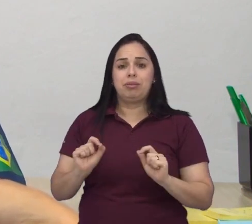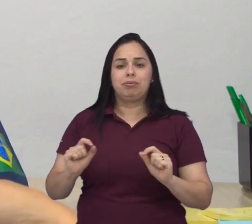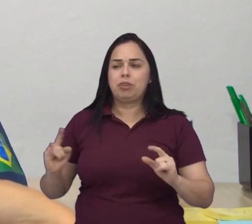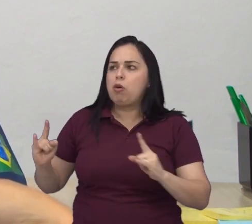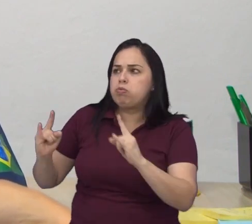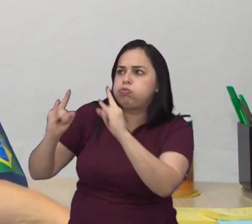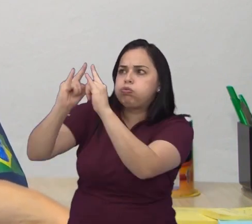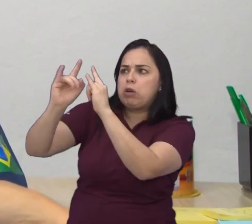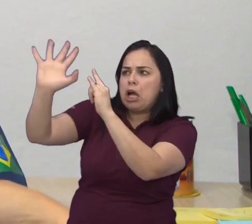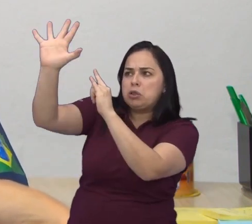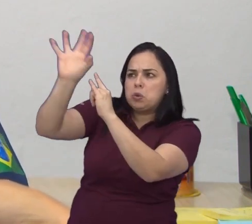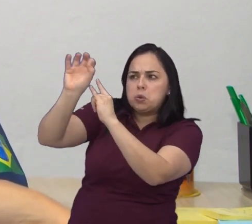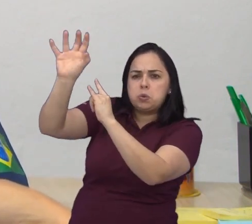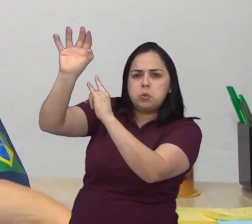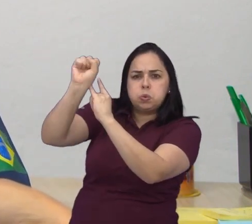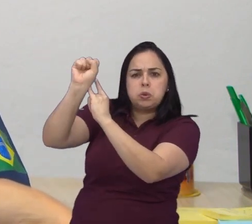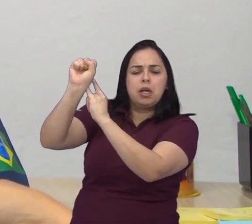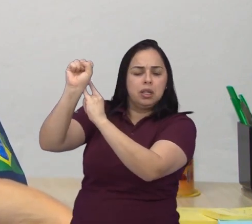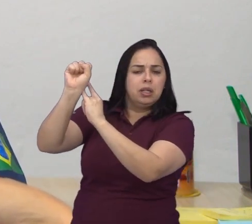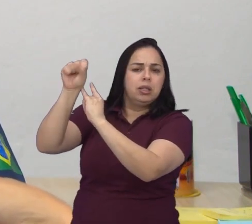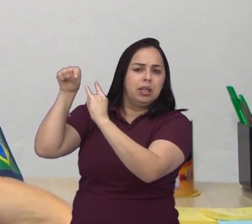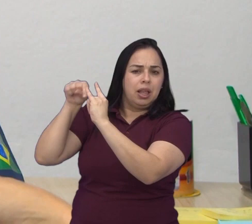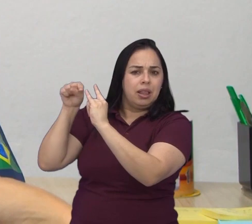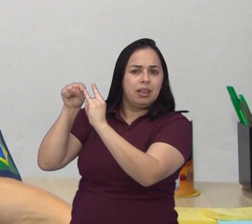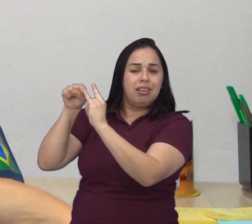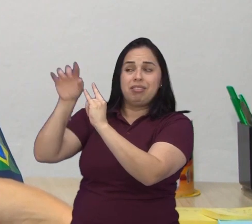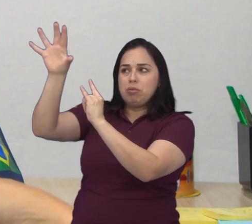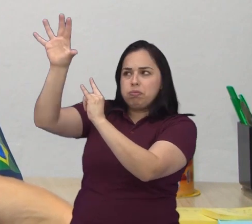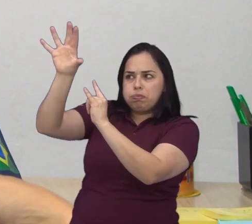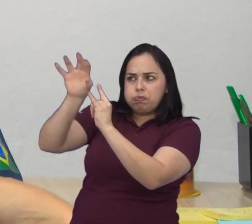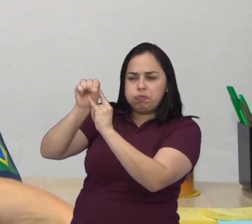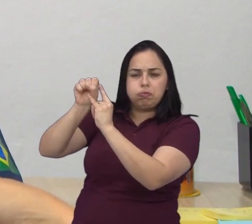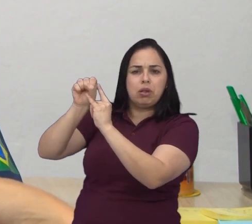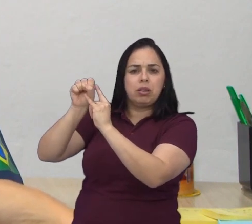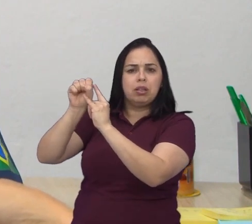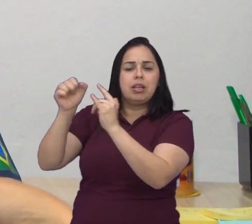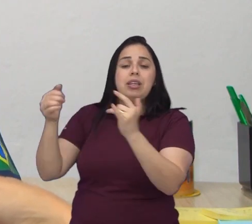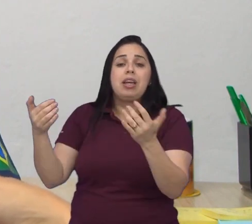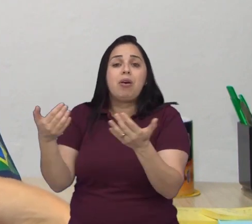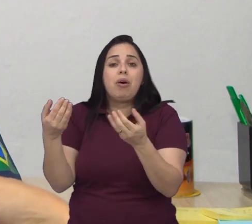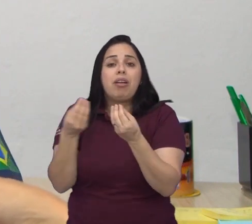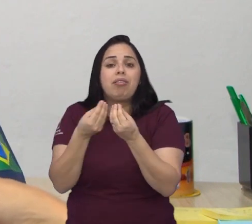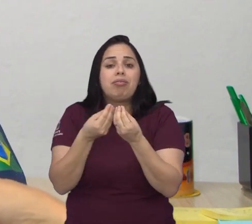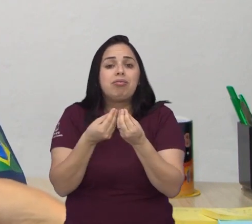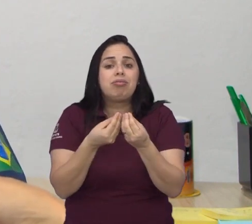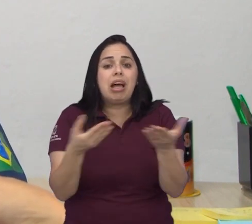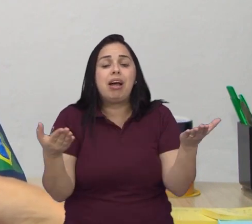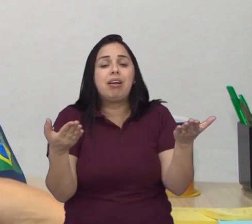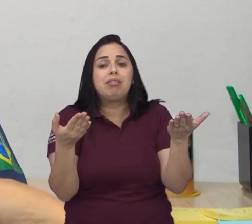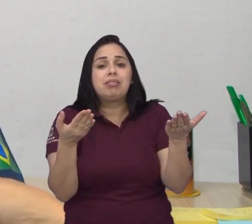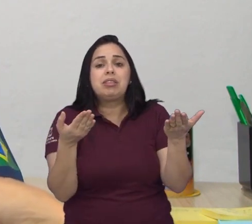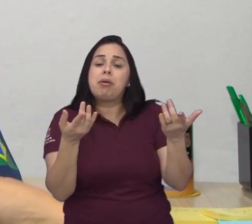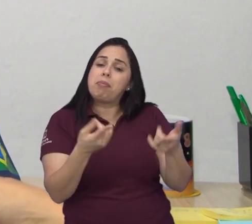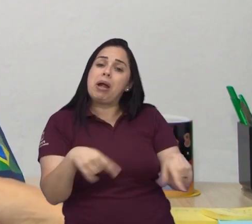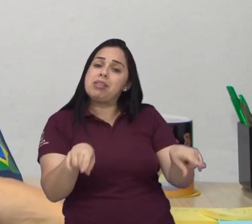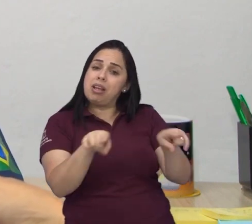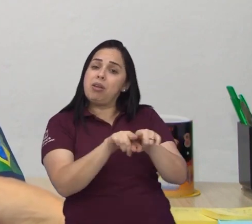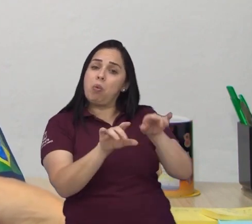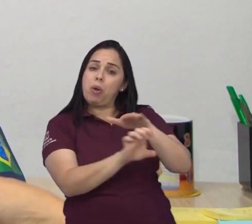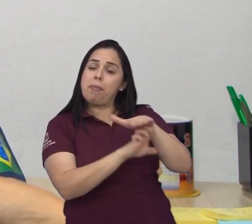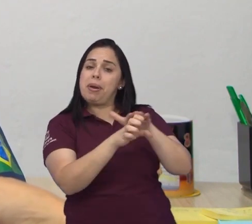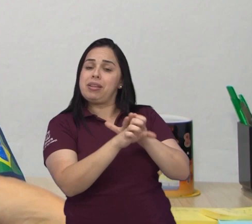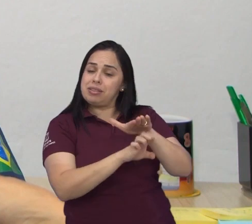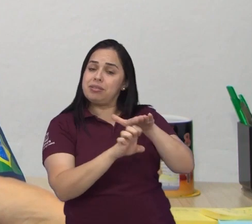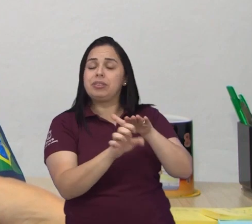as estações meteorológicas na cidade. Então, e através dessas estações estão abrindo portas para parcerias com